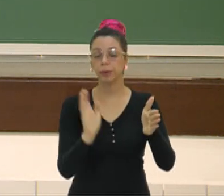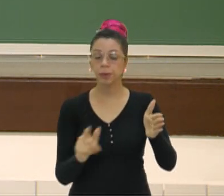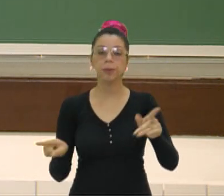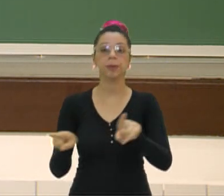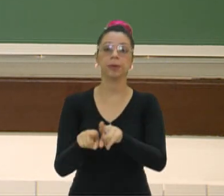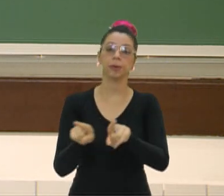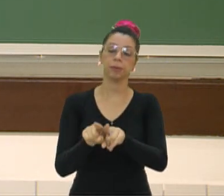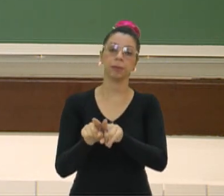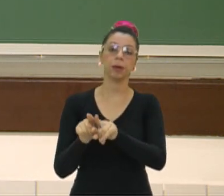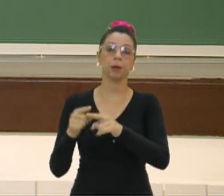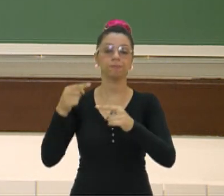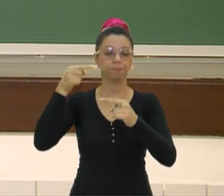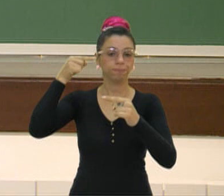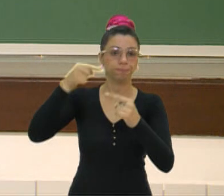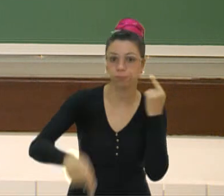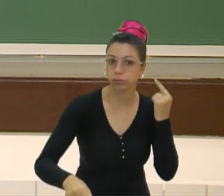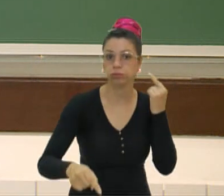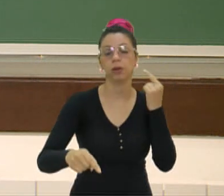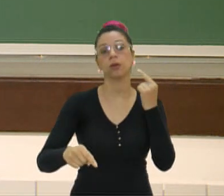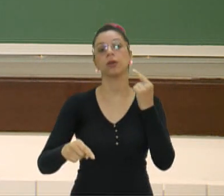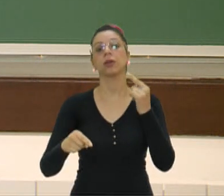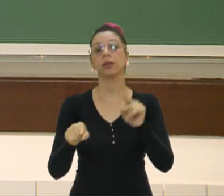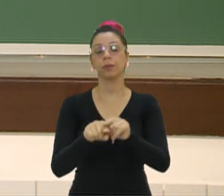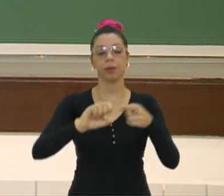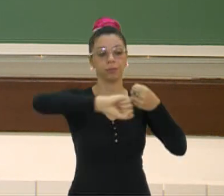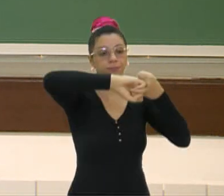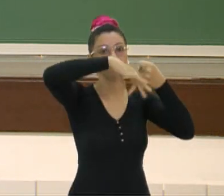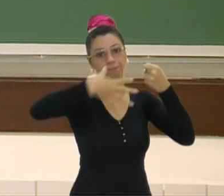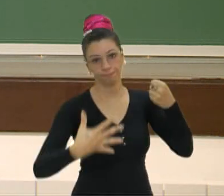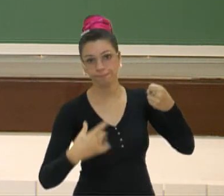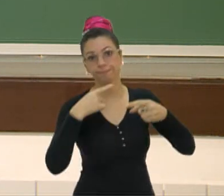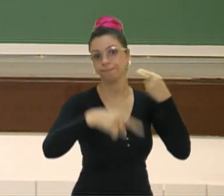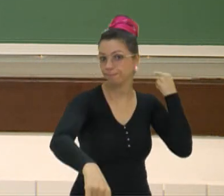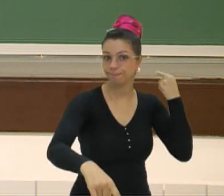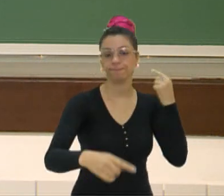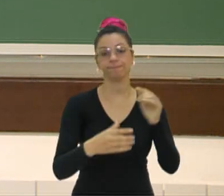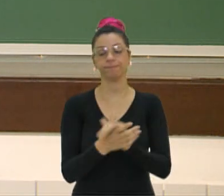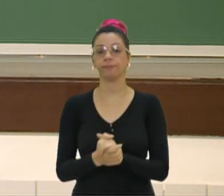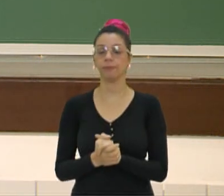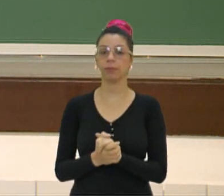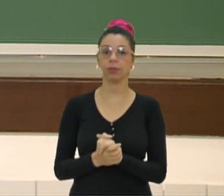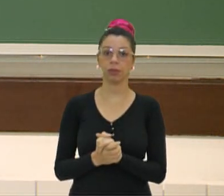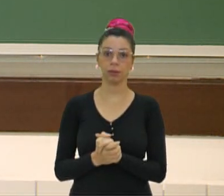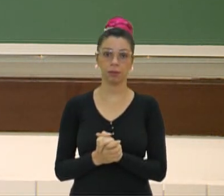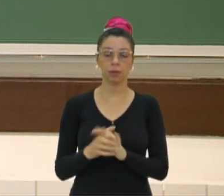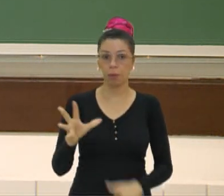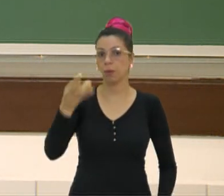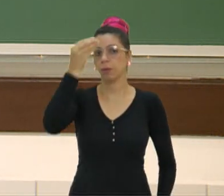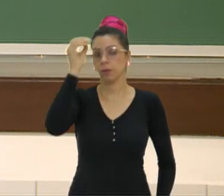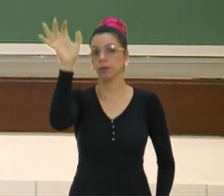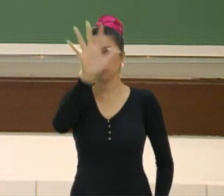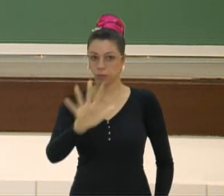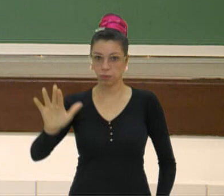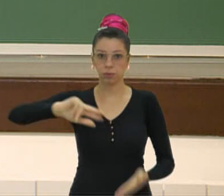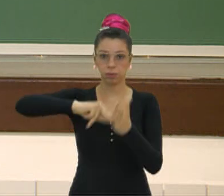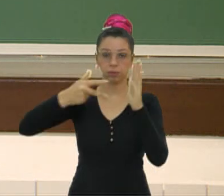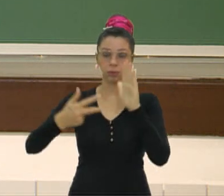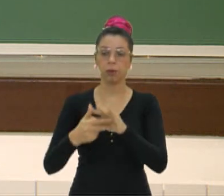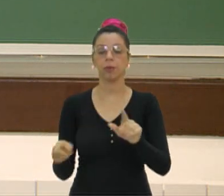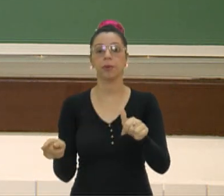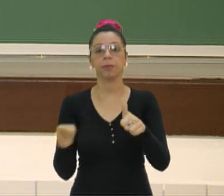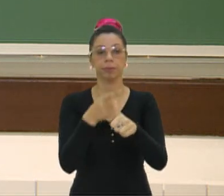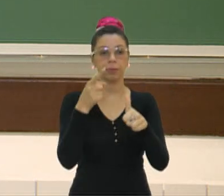novo rompimento no nosso regime democrático, ok? Então guarde assim esse sentido geral. Nós temos aí uma primeira